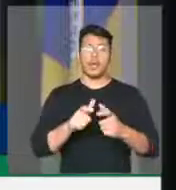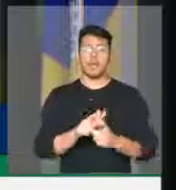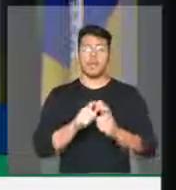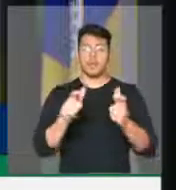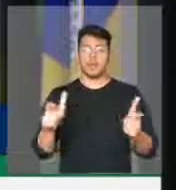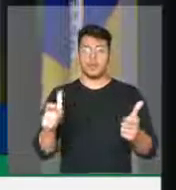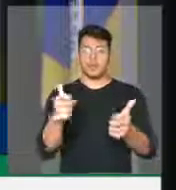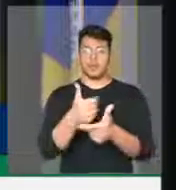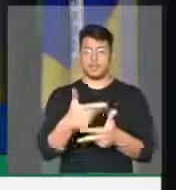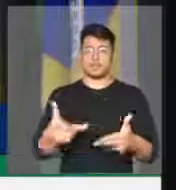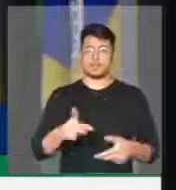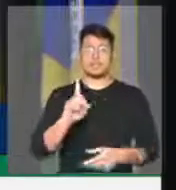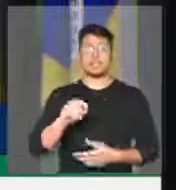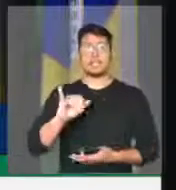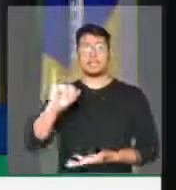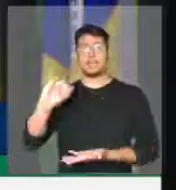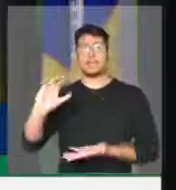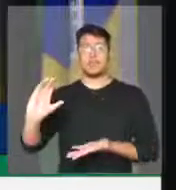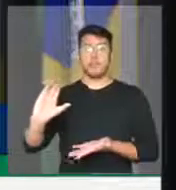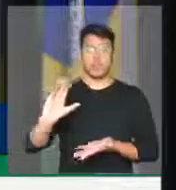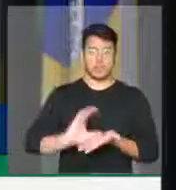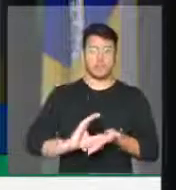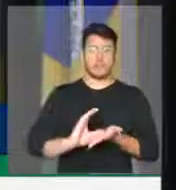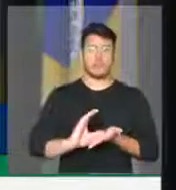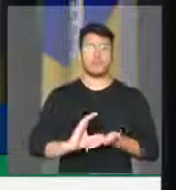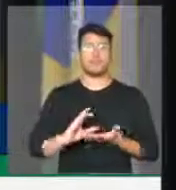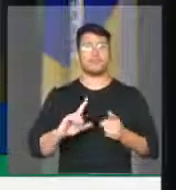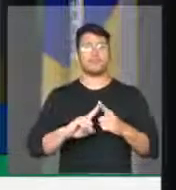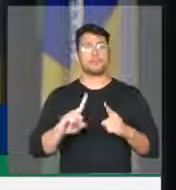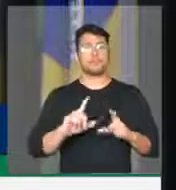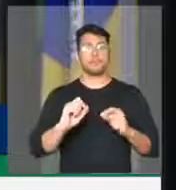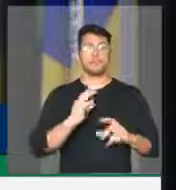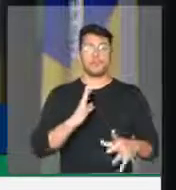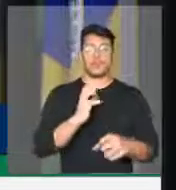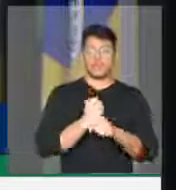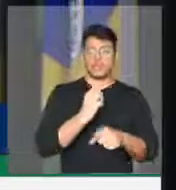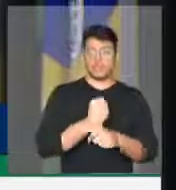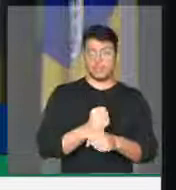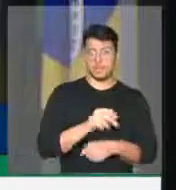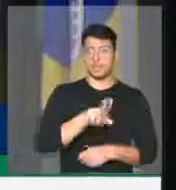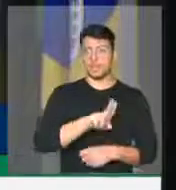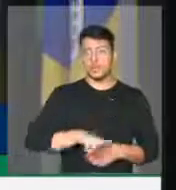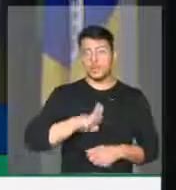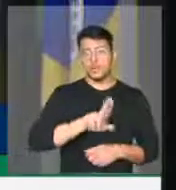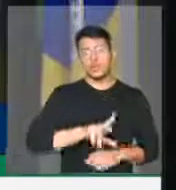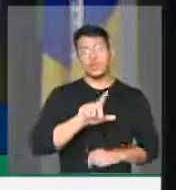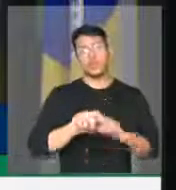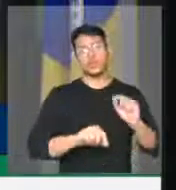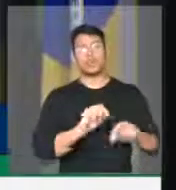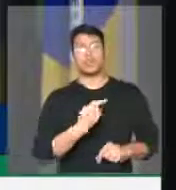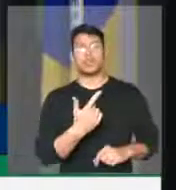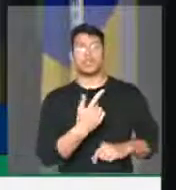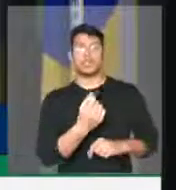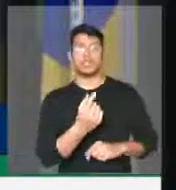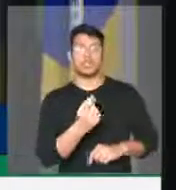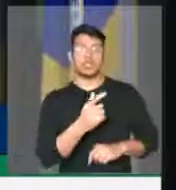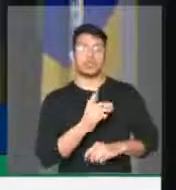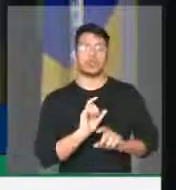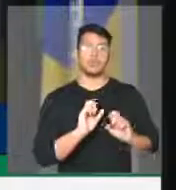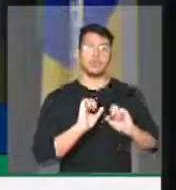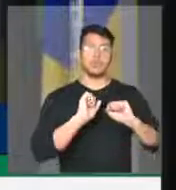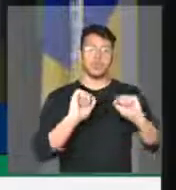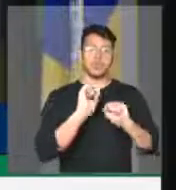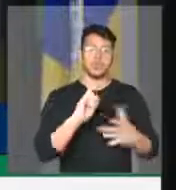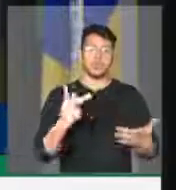Na sua visão, o orçamento do projeto foi feito considerando cenários de estresse que